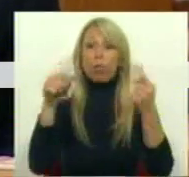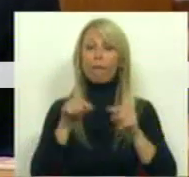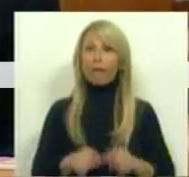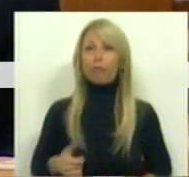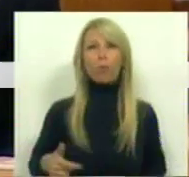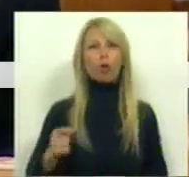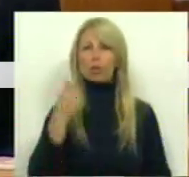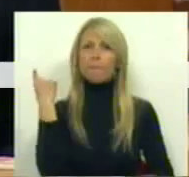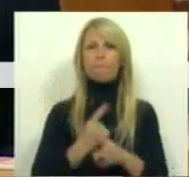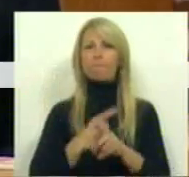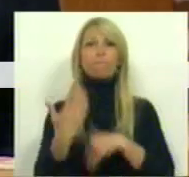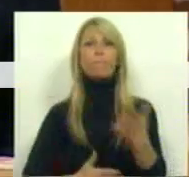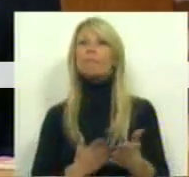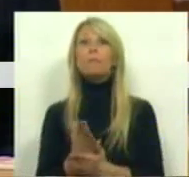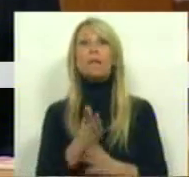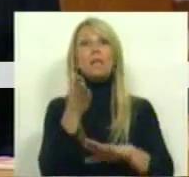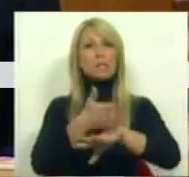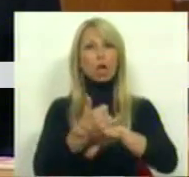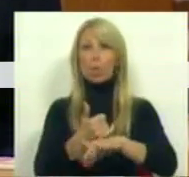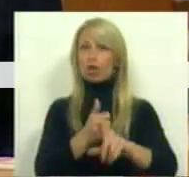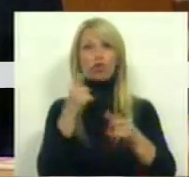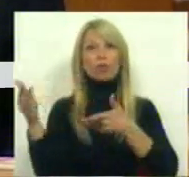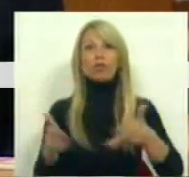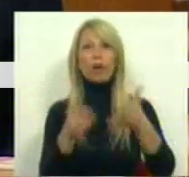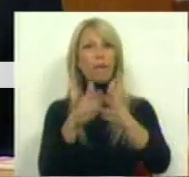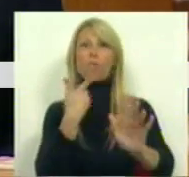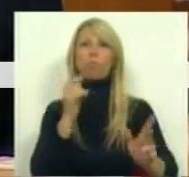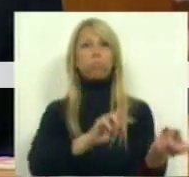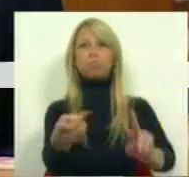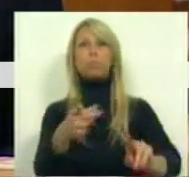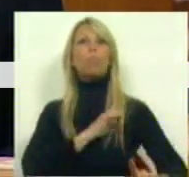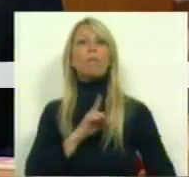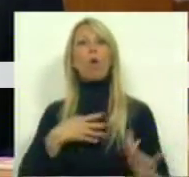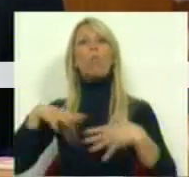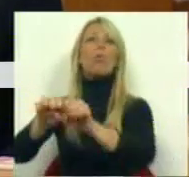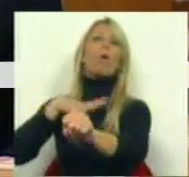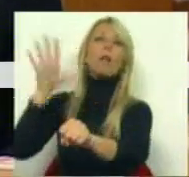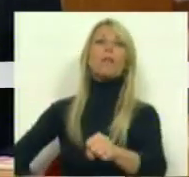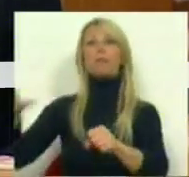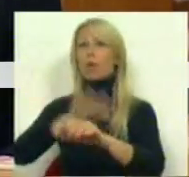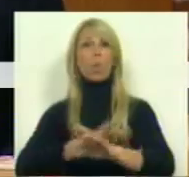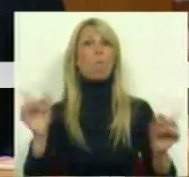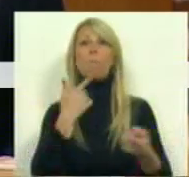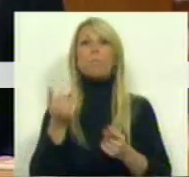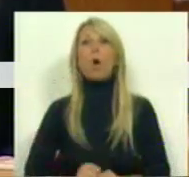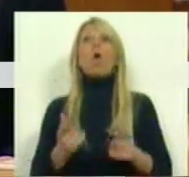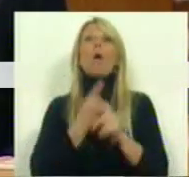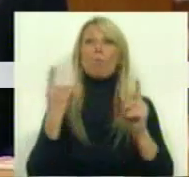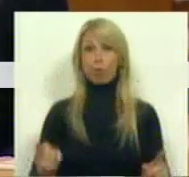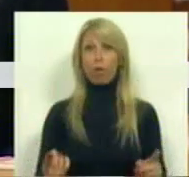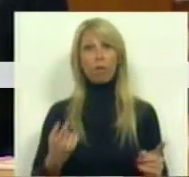se privatizam setores estratégicos e monopólios naturais, porque não resolvem nada. Garantem apenas